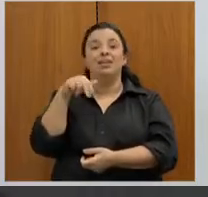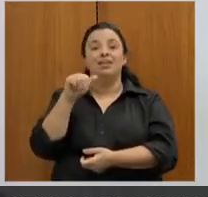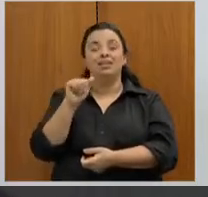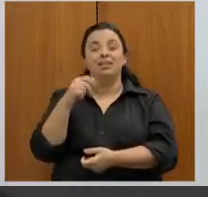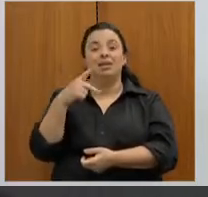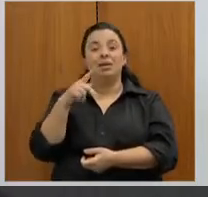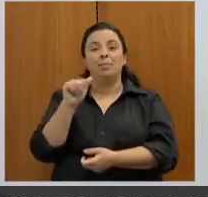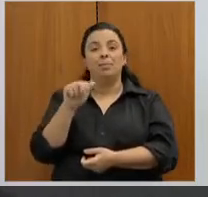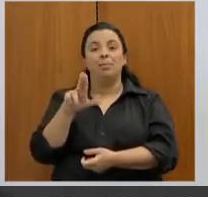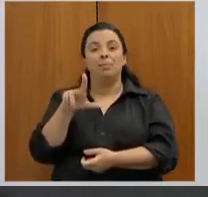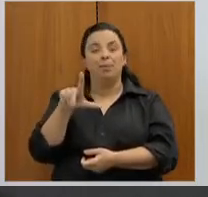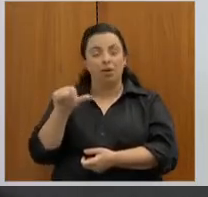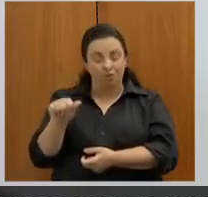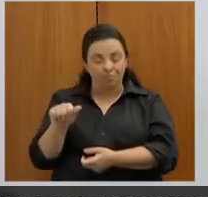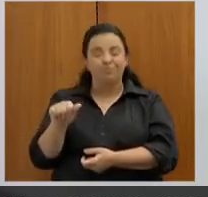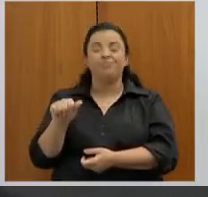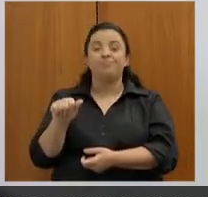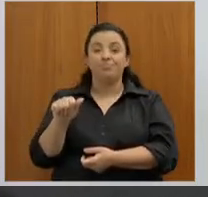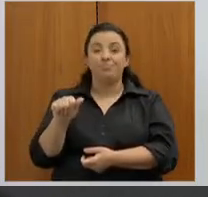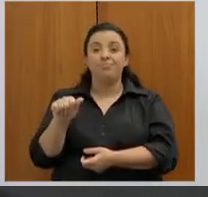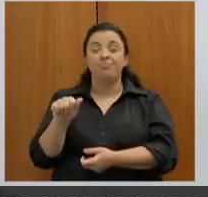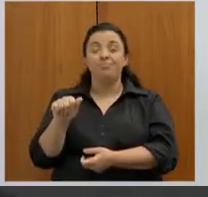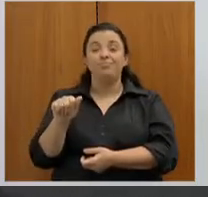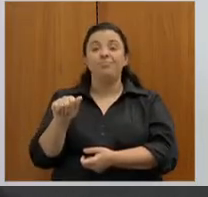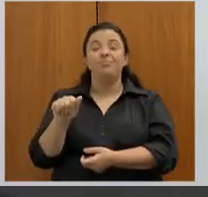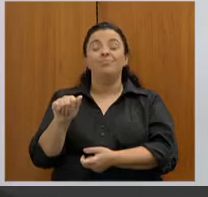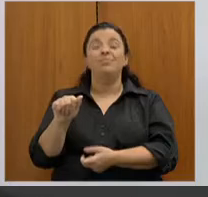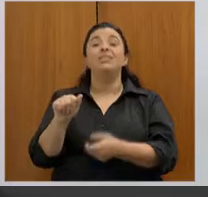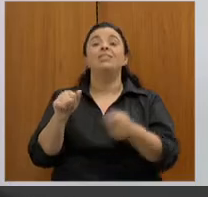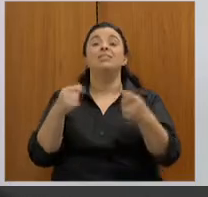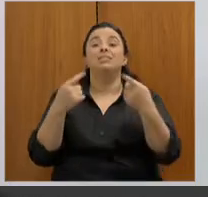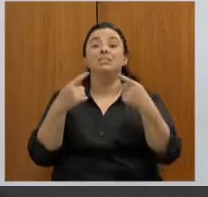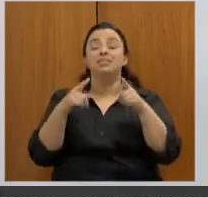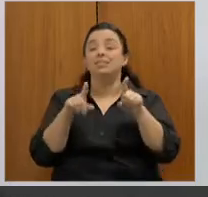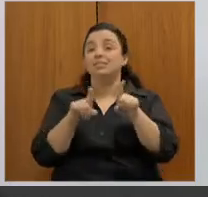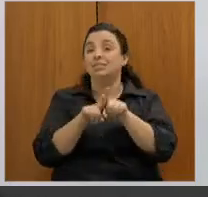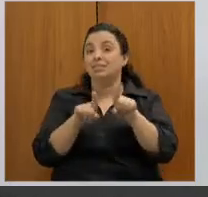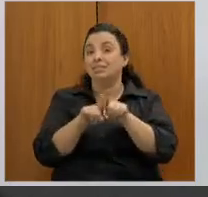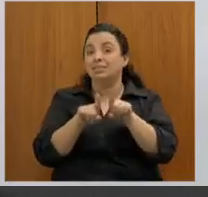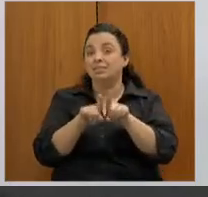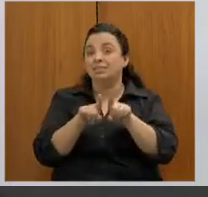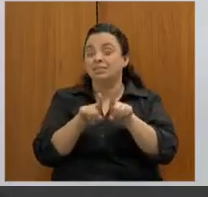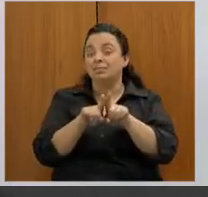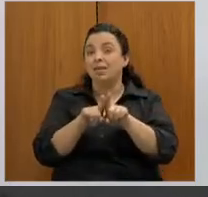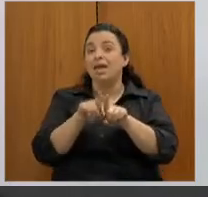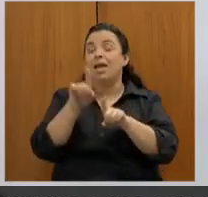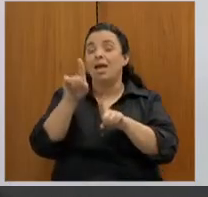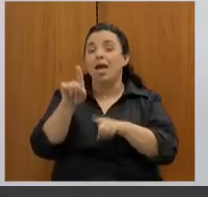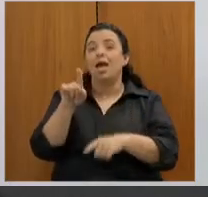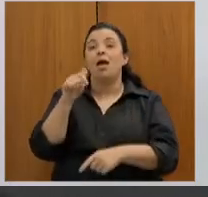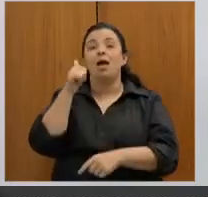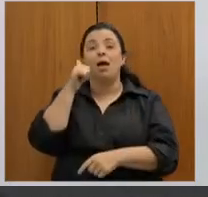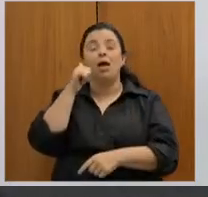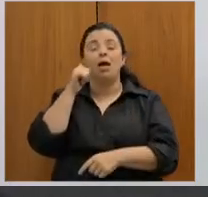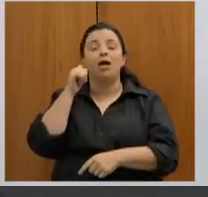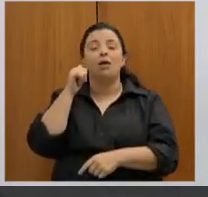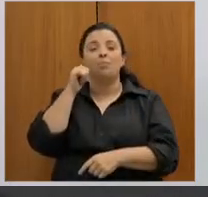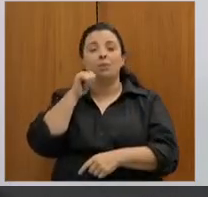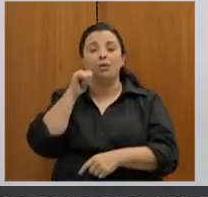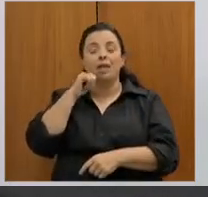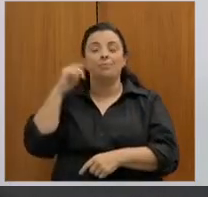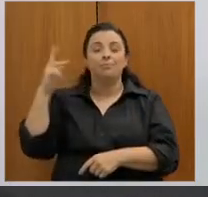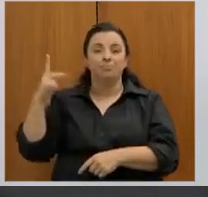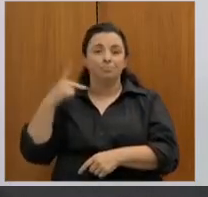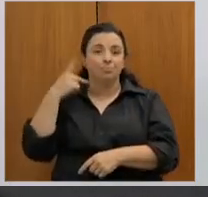e também a indicação da excelentíssima promotora de Justiça Dra Patricia